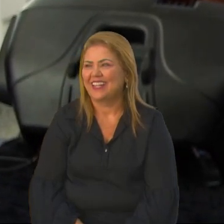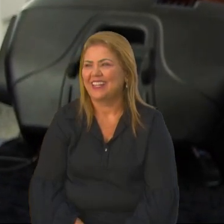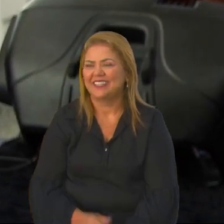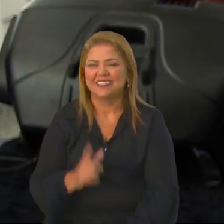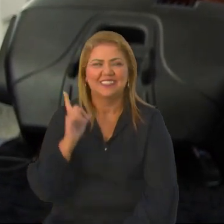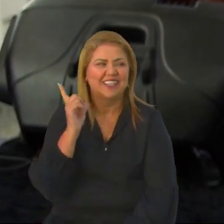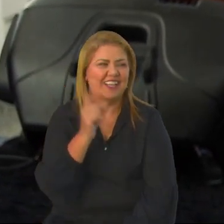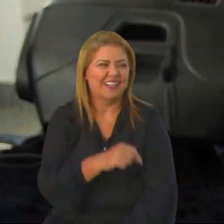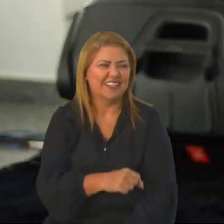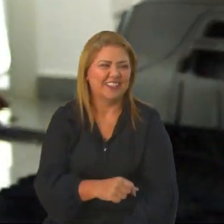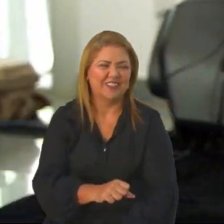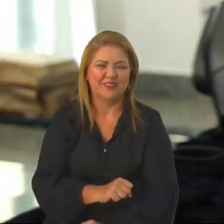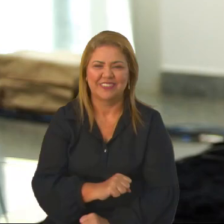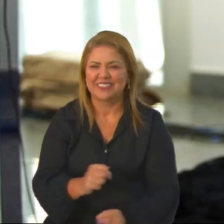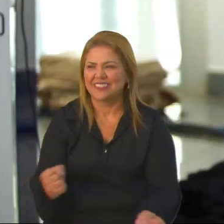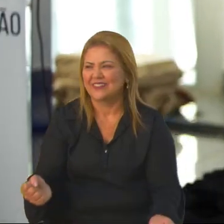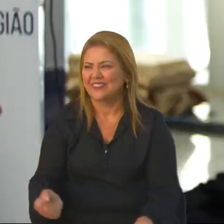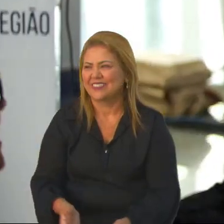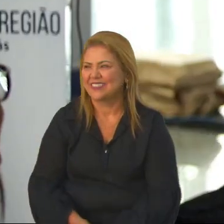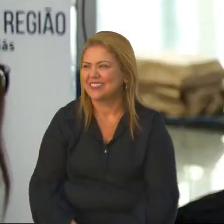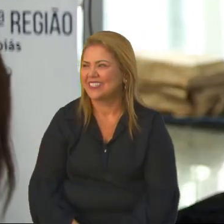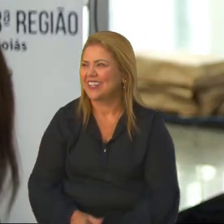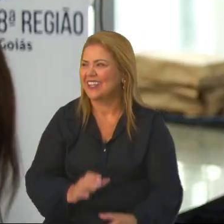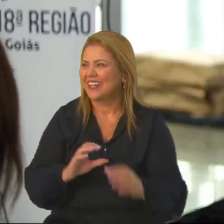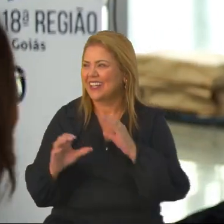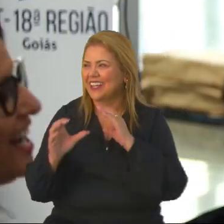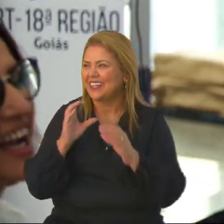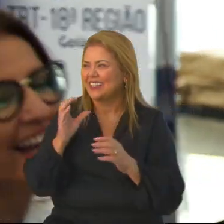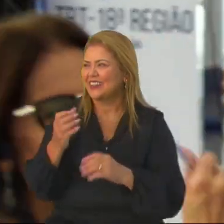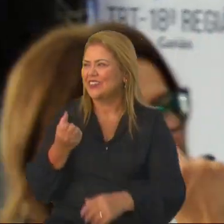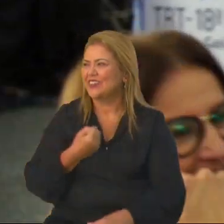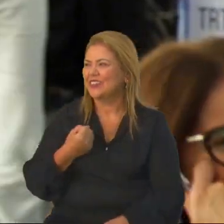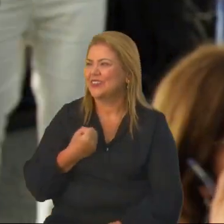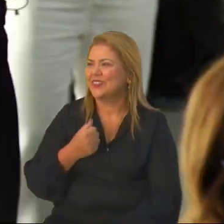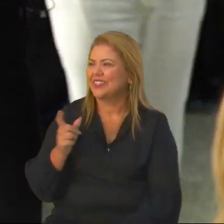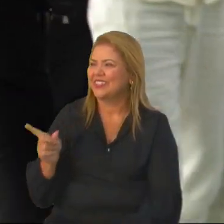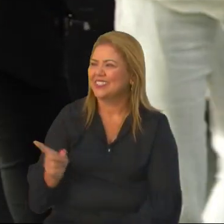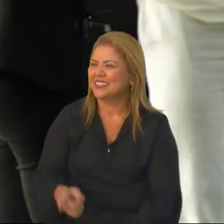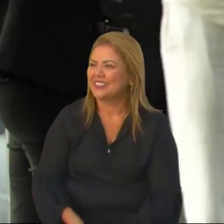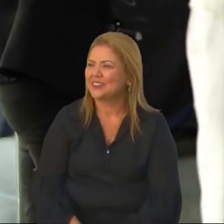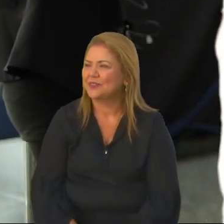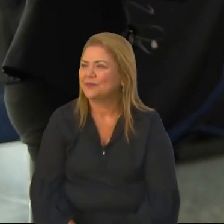Gente, não é possível. Nosso cantor aqui vai dizer um número.